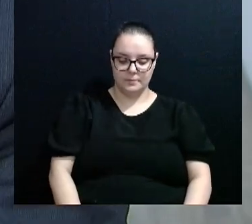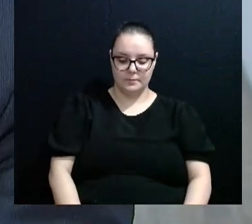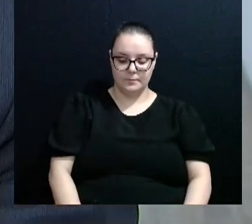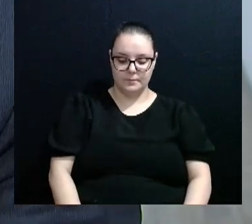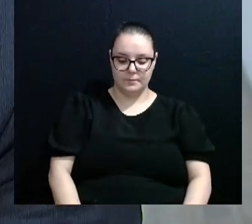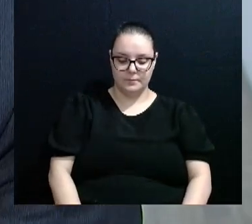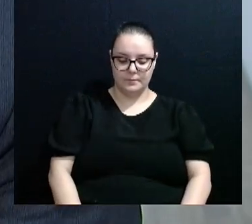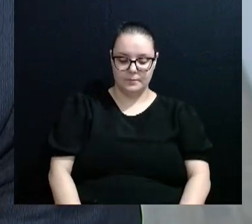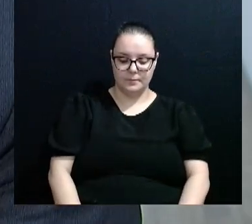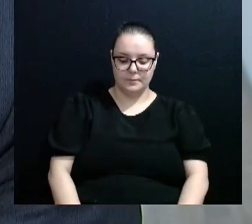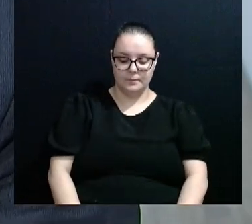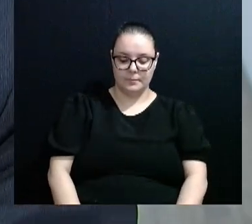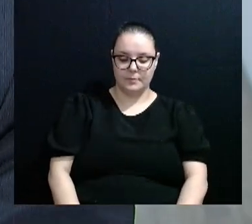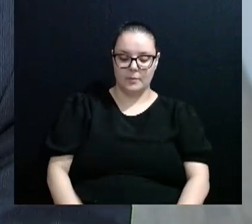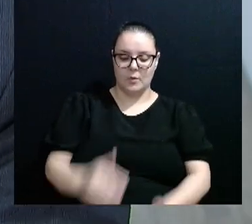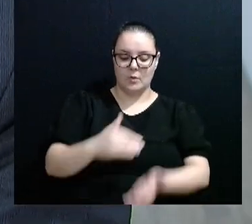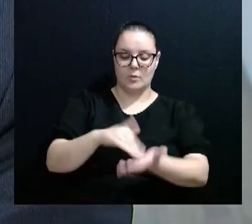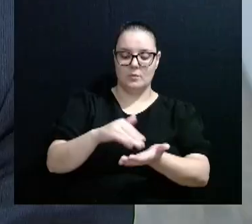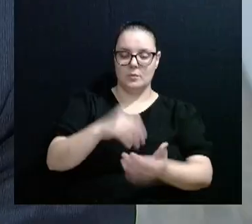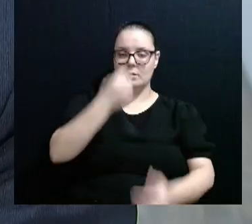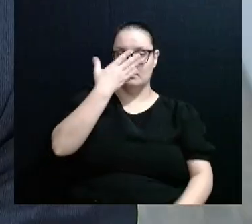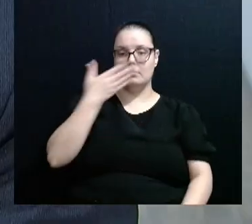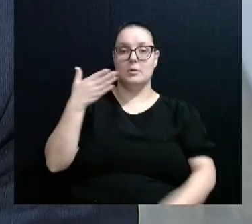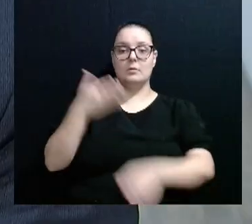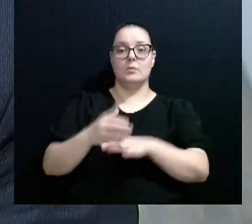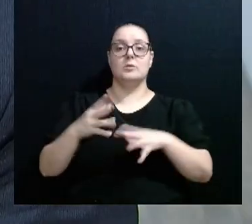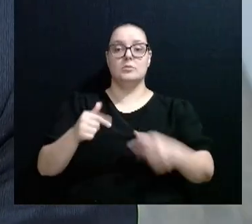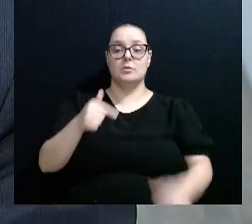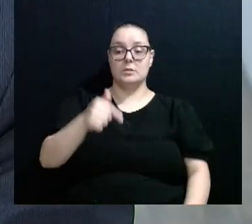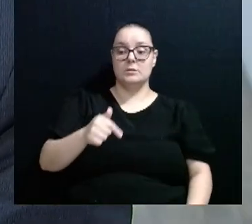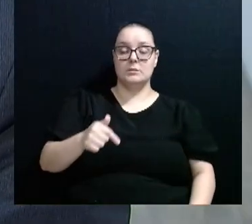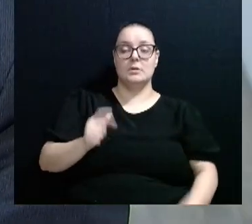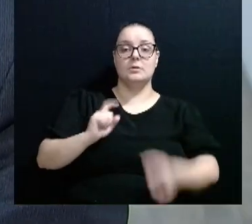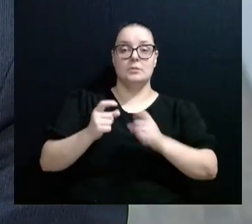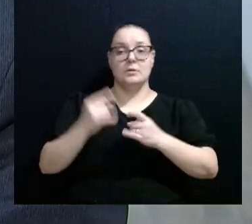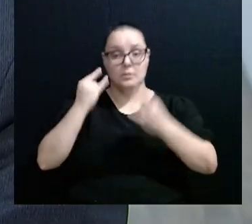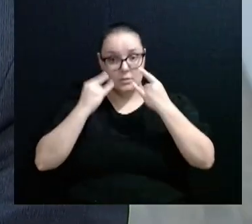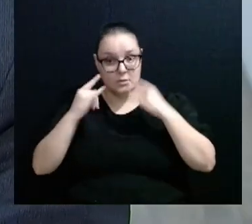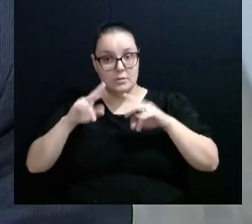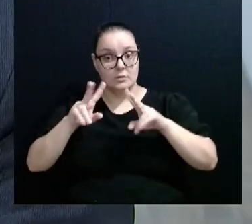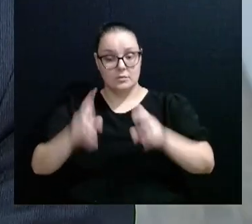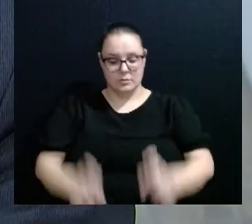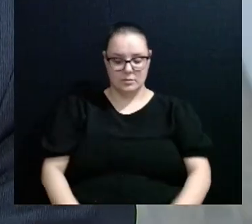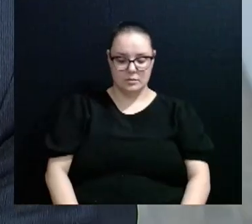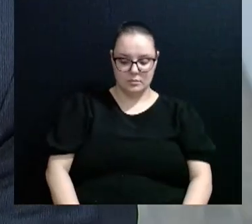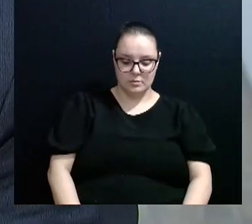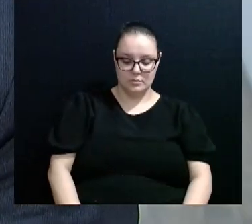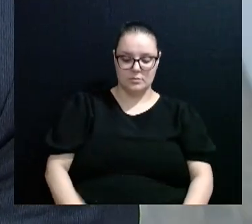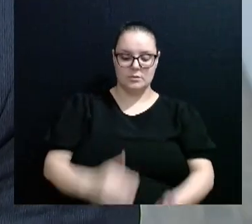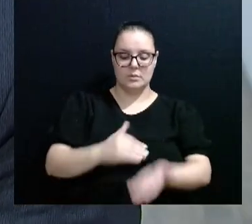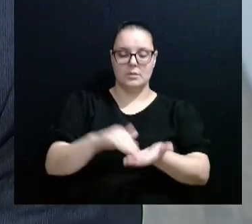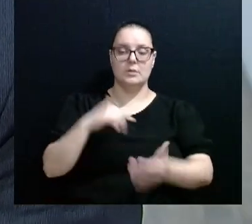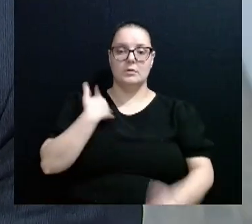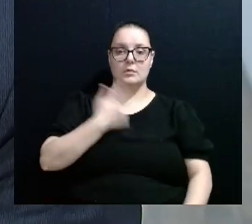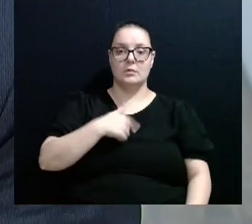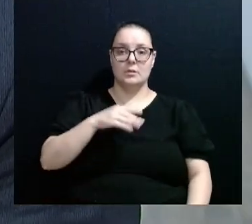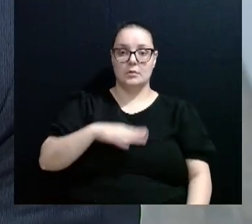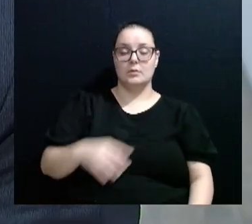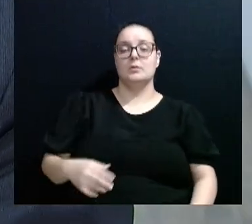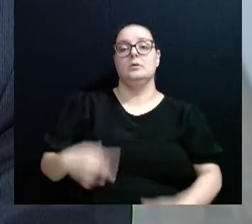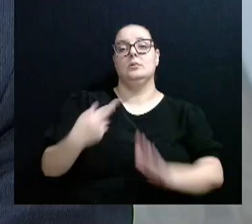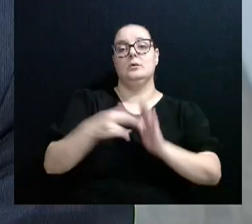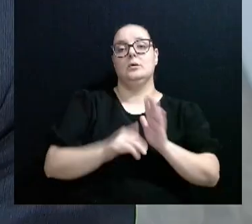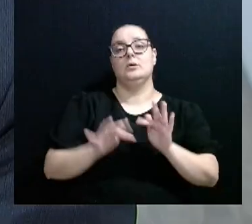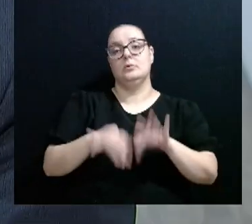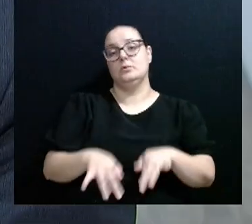de todas as 7 reuniões, ele está muito interessado no assunto e o relatório final dessa comissão com